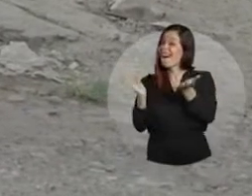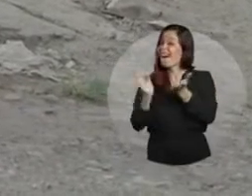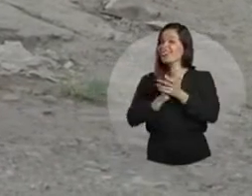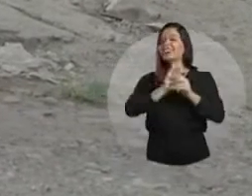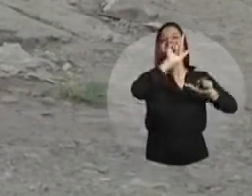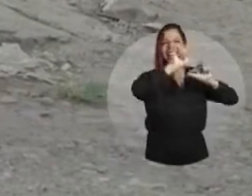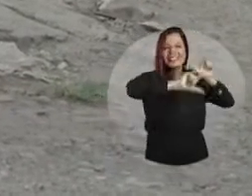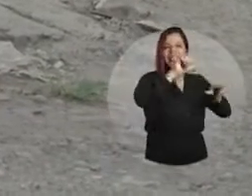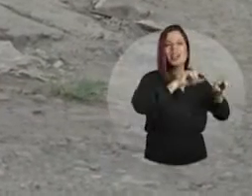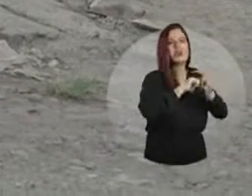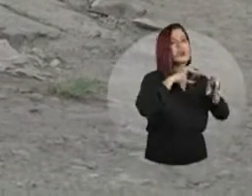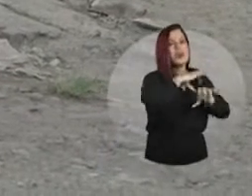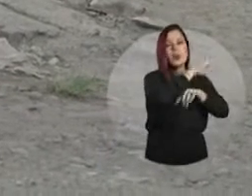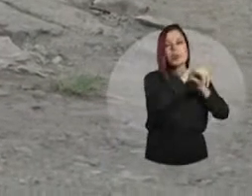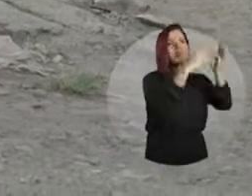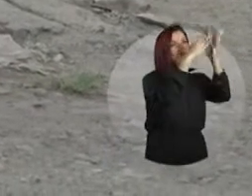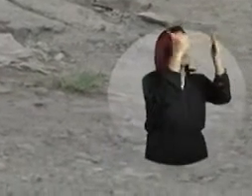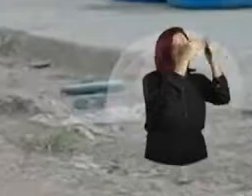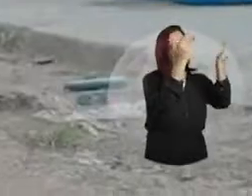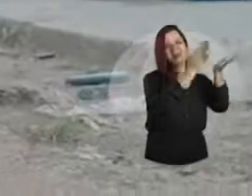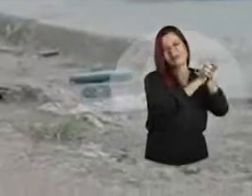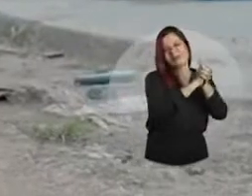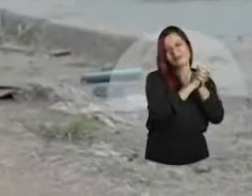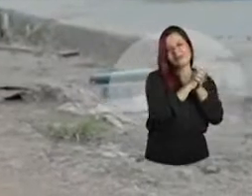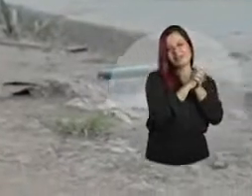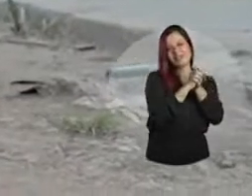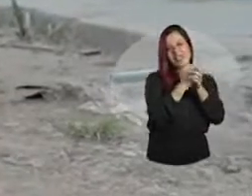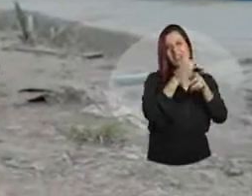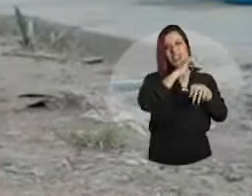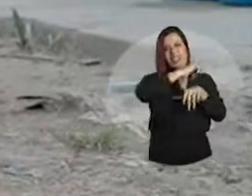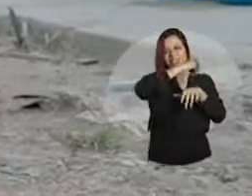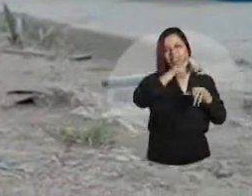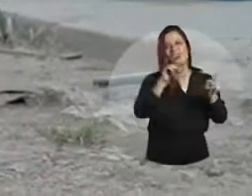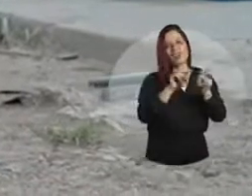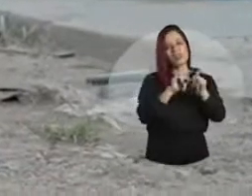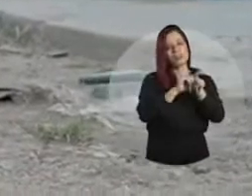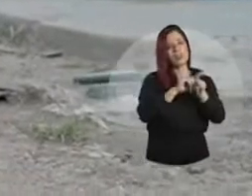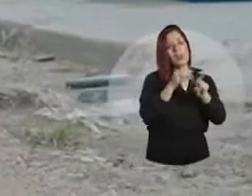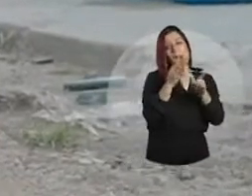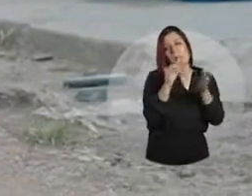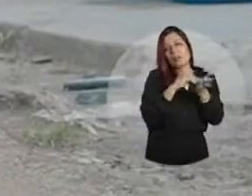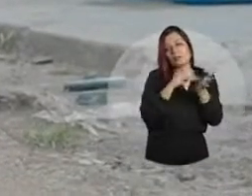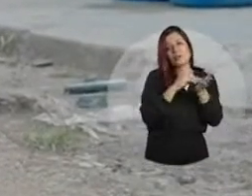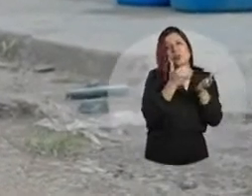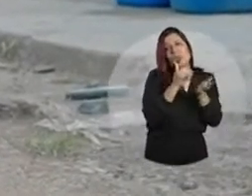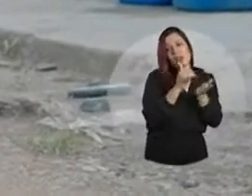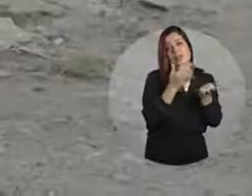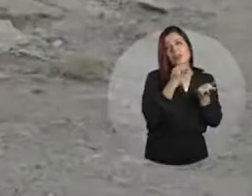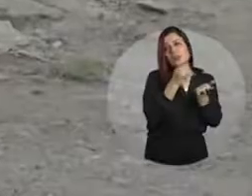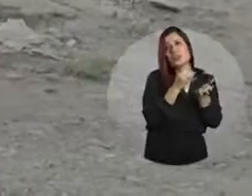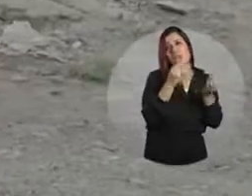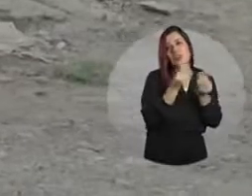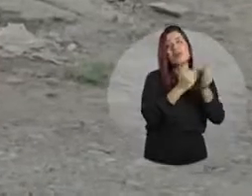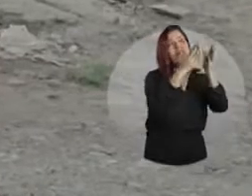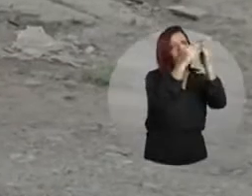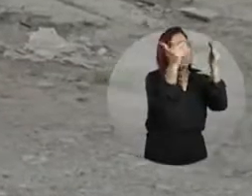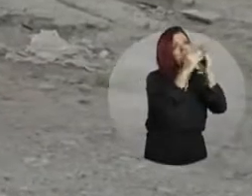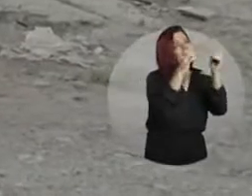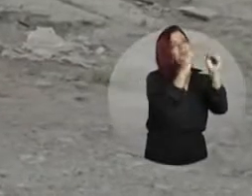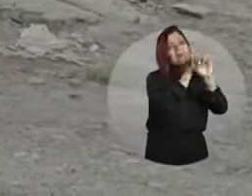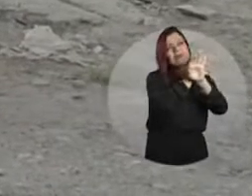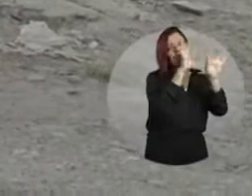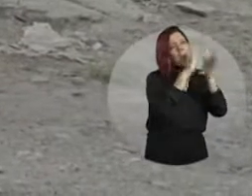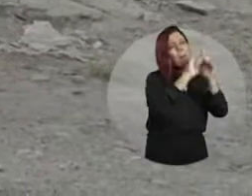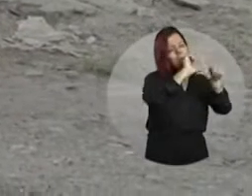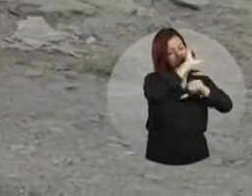internet, tem televisão, tudo, benção. A energia. Porque essa é a energia. Que benção, dona minha. Foi